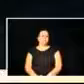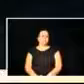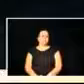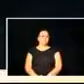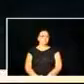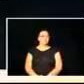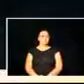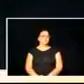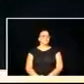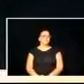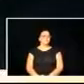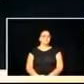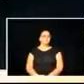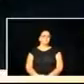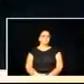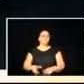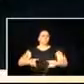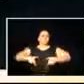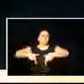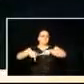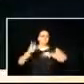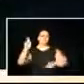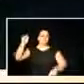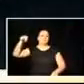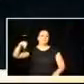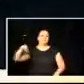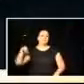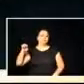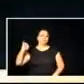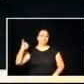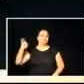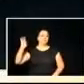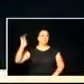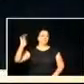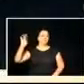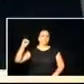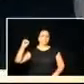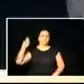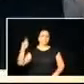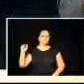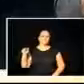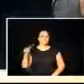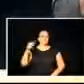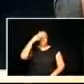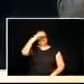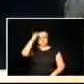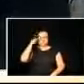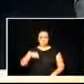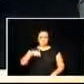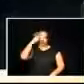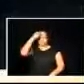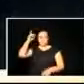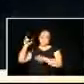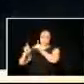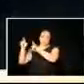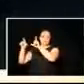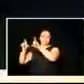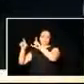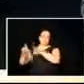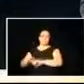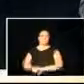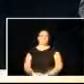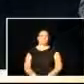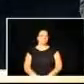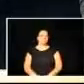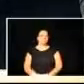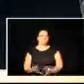aos funcionários da Unital que estão aqui presentes, os munícipes também aqui presentes e os telespectadores que acompanham a TV Câmara na